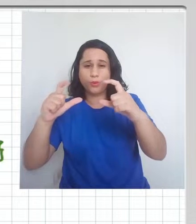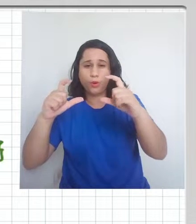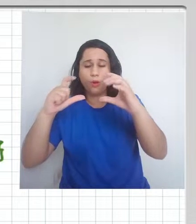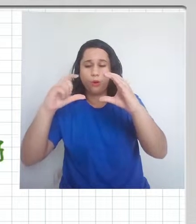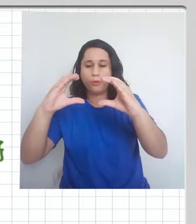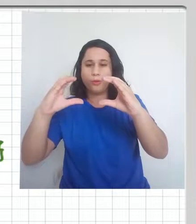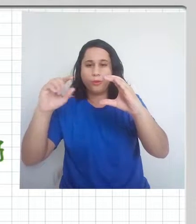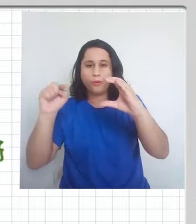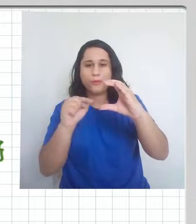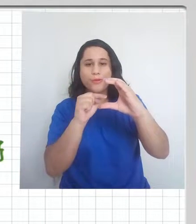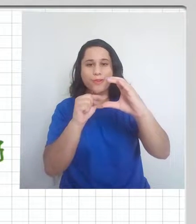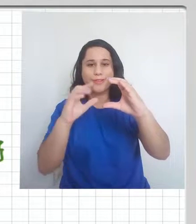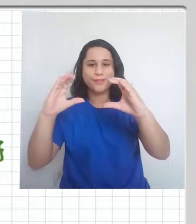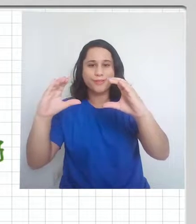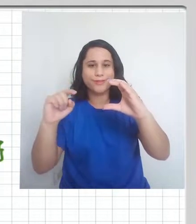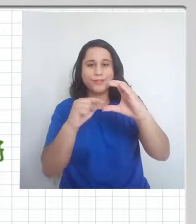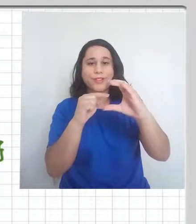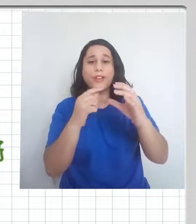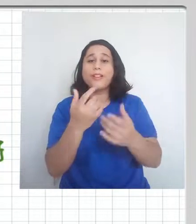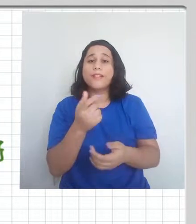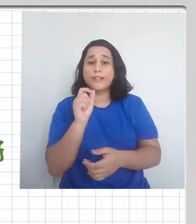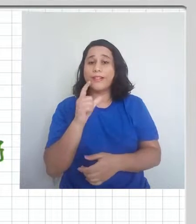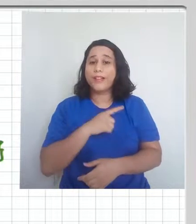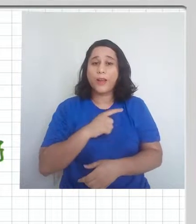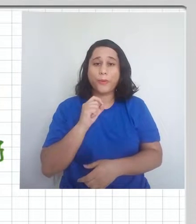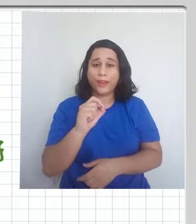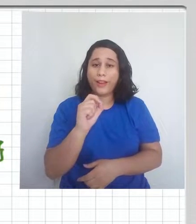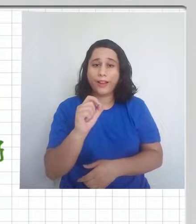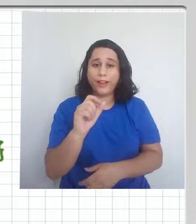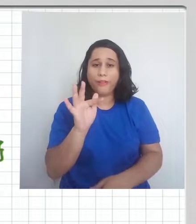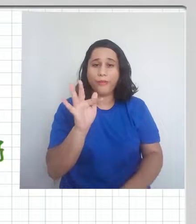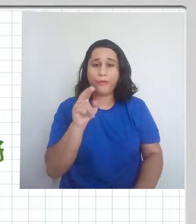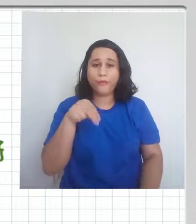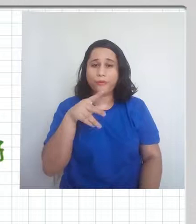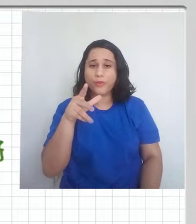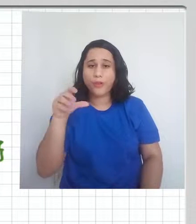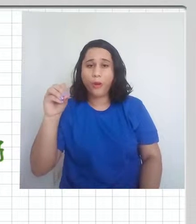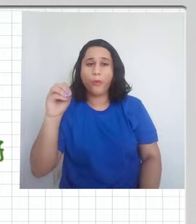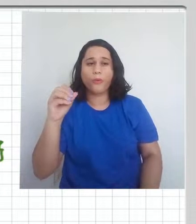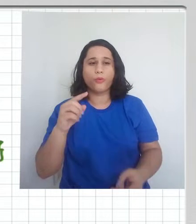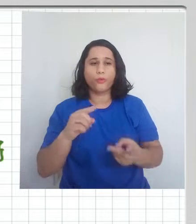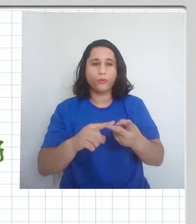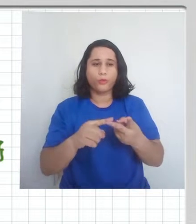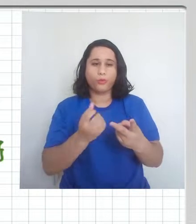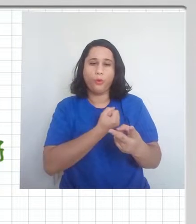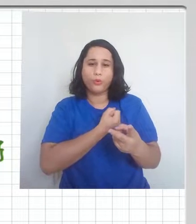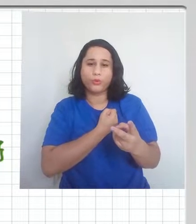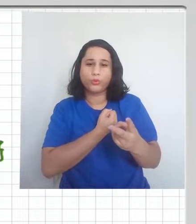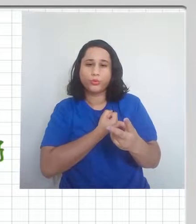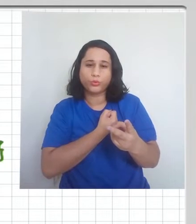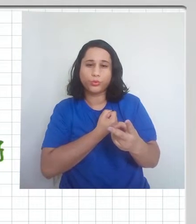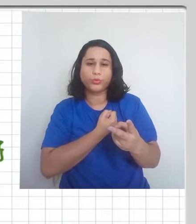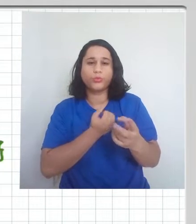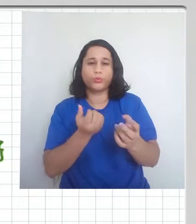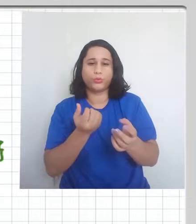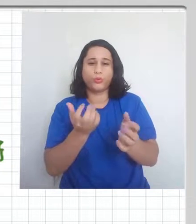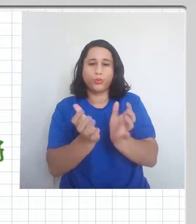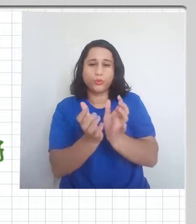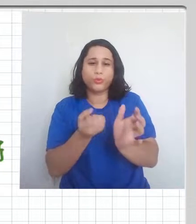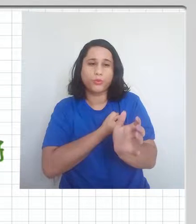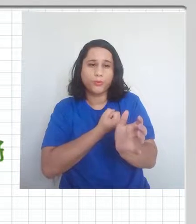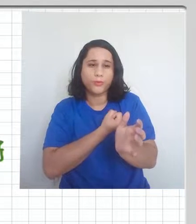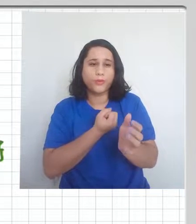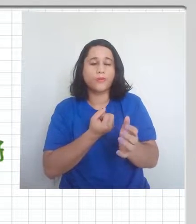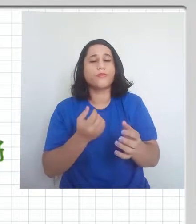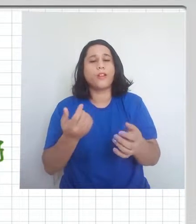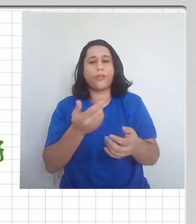conteúdos, um se encaixa no outro, tá vendo? Teoria dos conjuntos, com conjuntos numéricos, com funções e assim por diante, tá